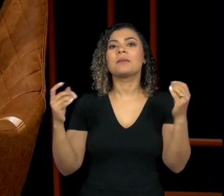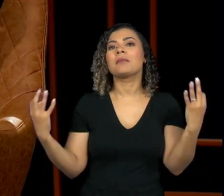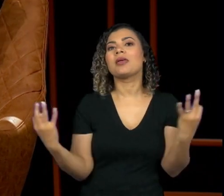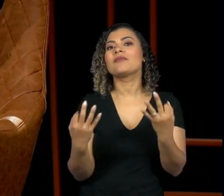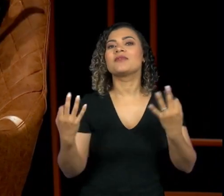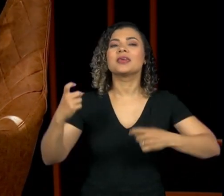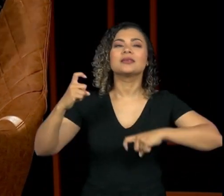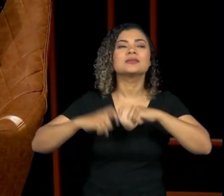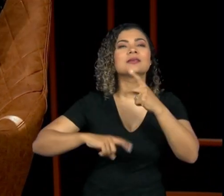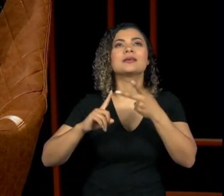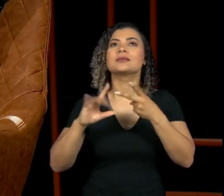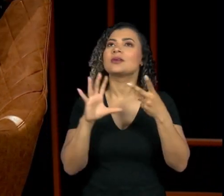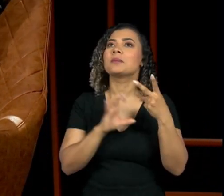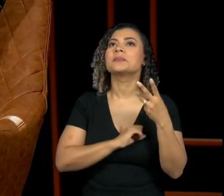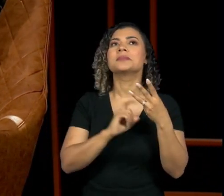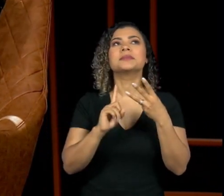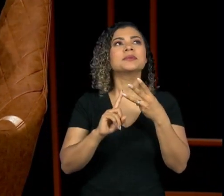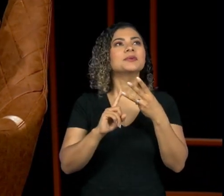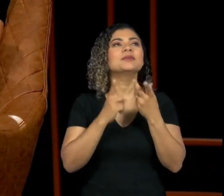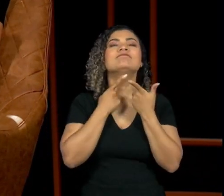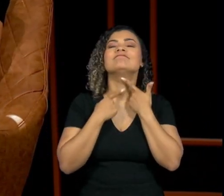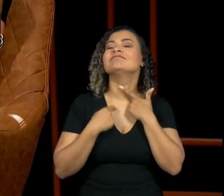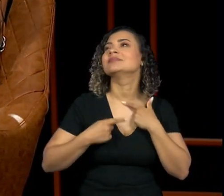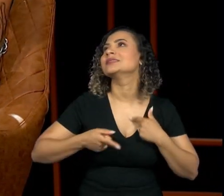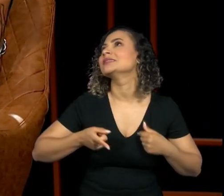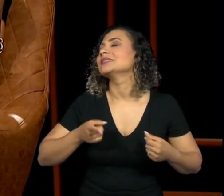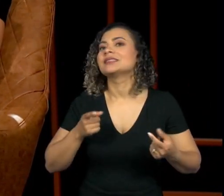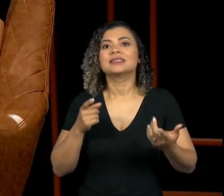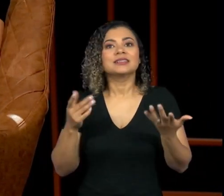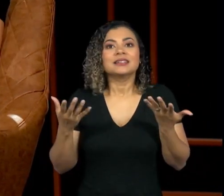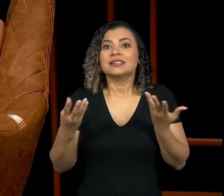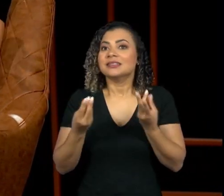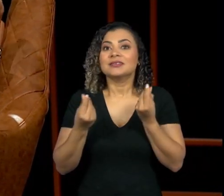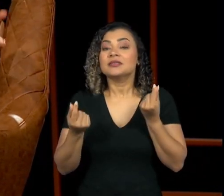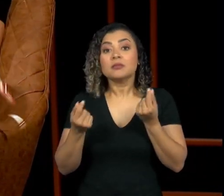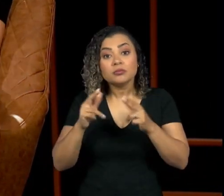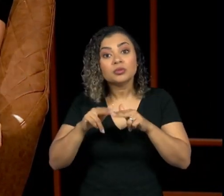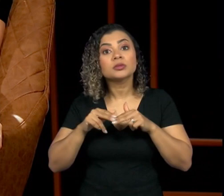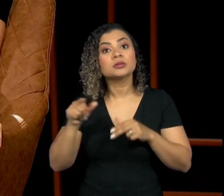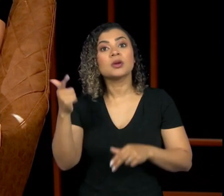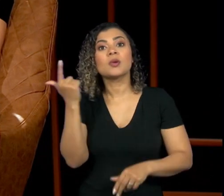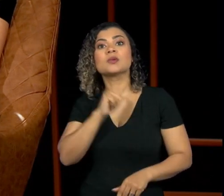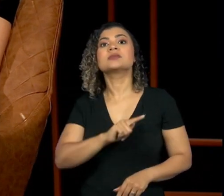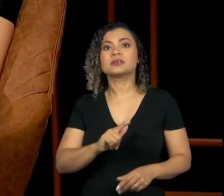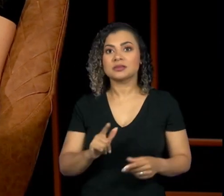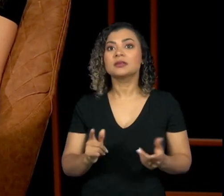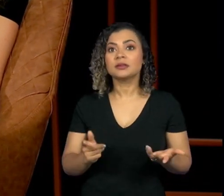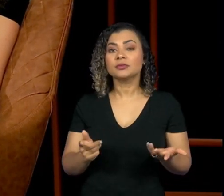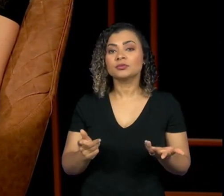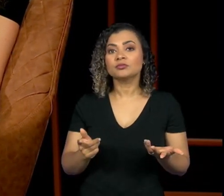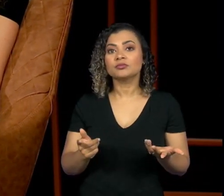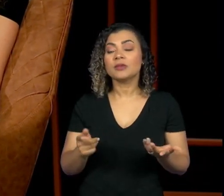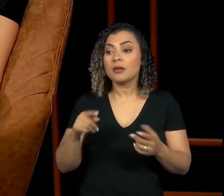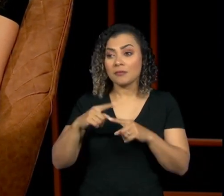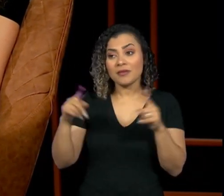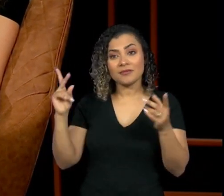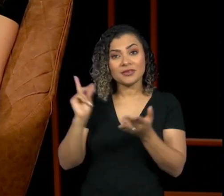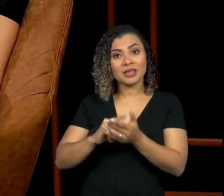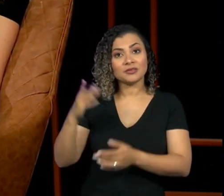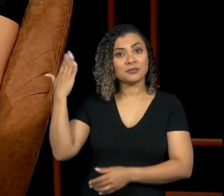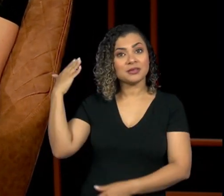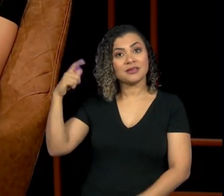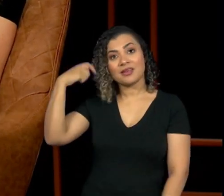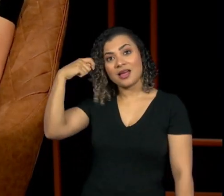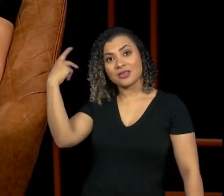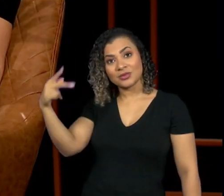de sexo, de amor, de tesão. E ele fez isso, é um ator, olha, e na época, na faculdade, ele